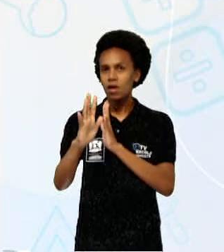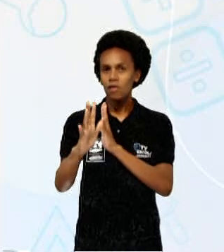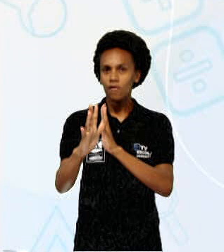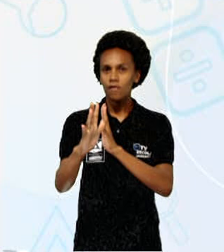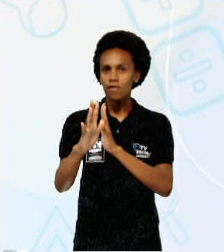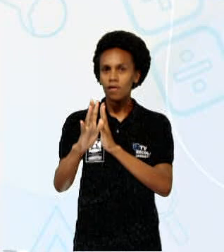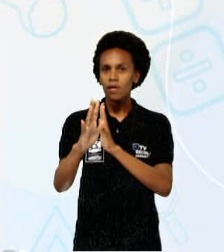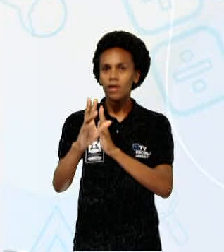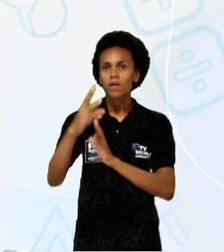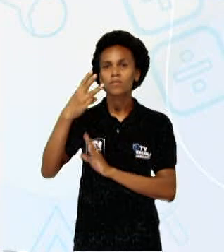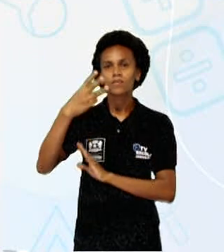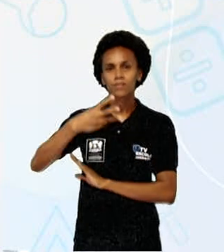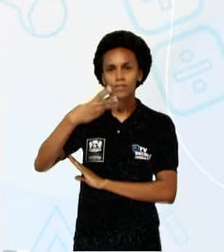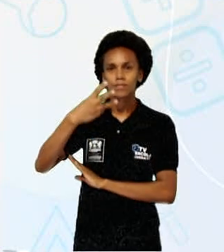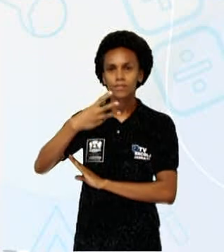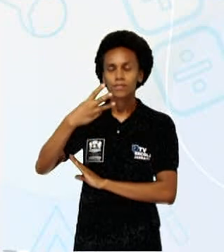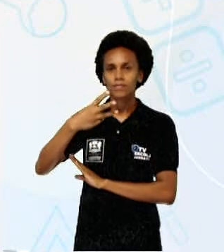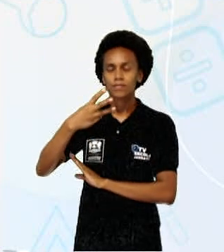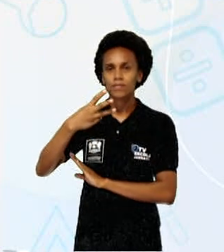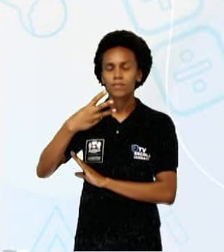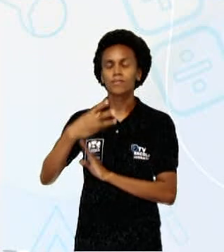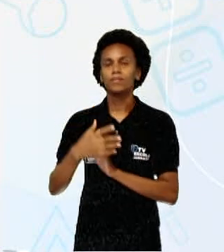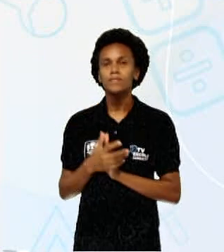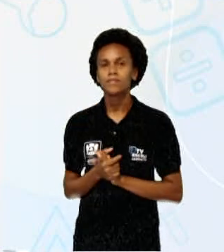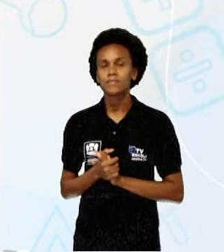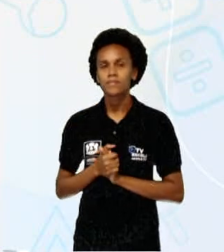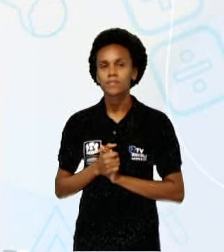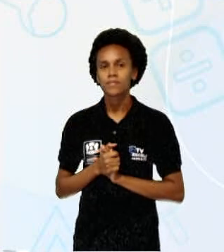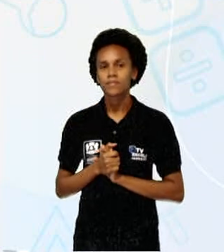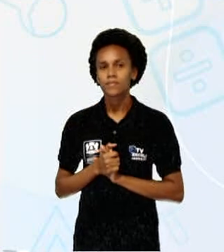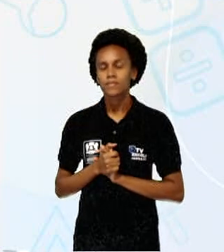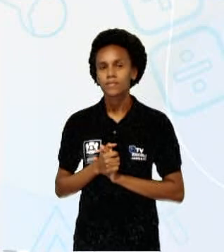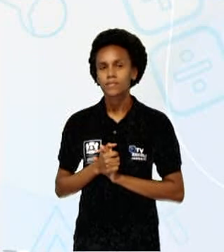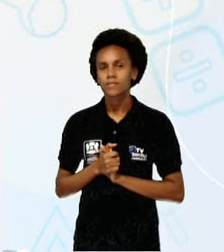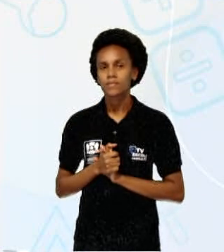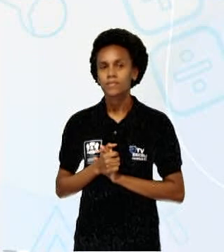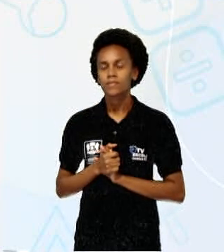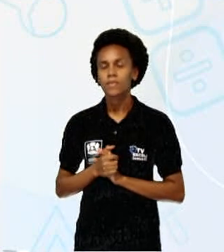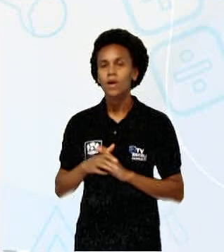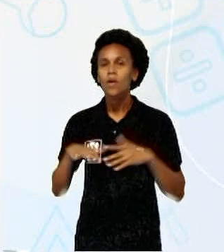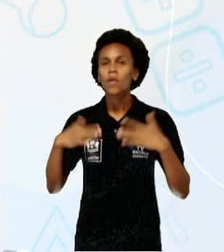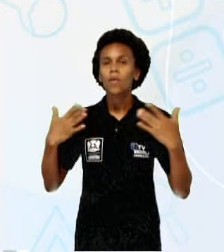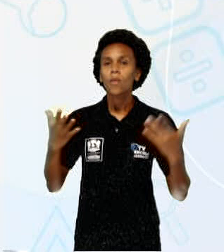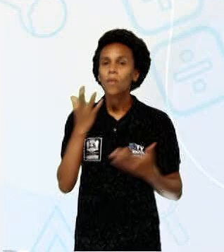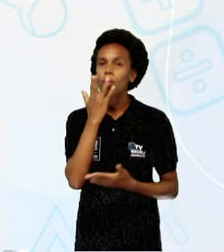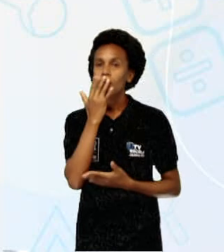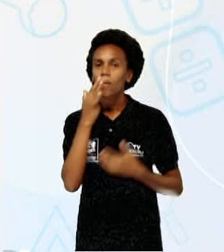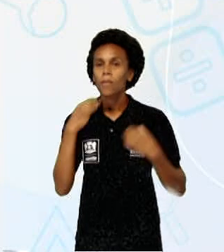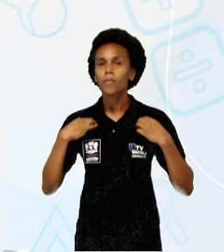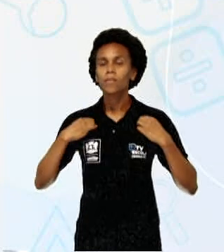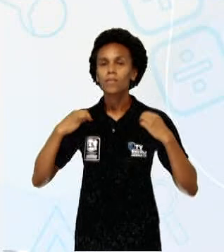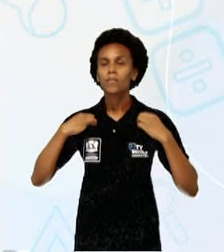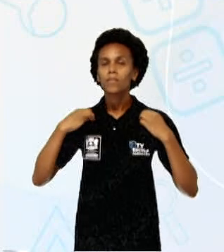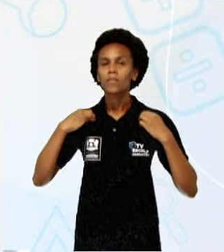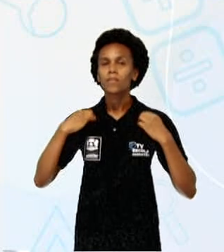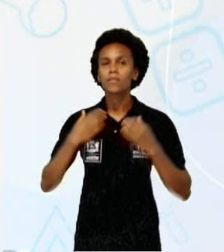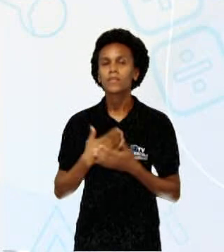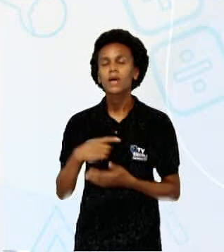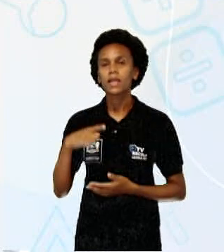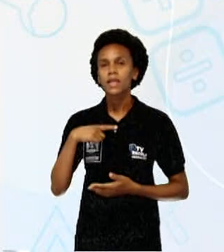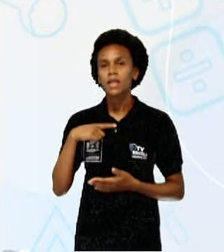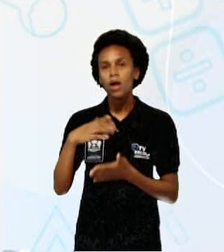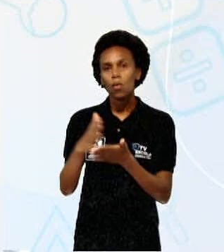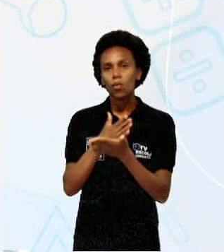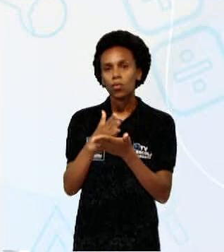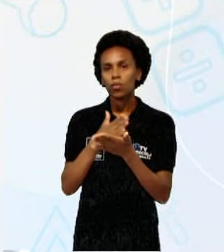olha só tem algumas crianças que estão brincando e tem outras crianças que estão na fila para ir para beber água